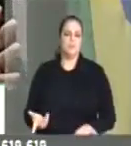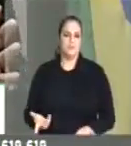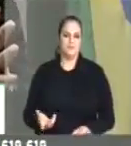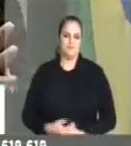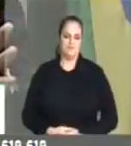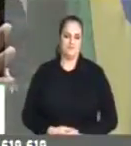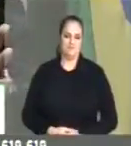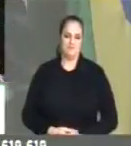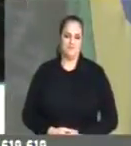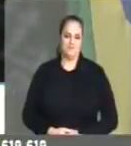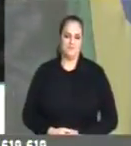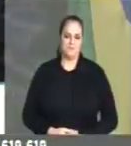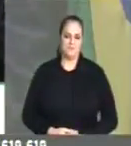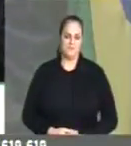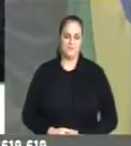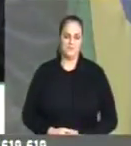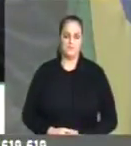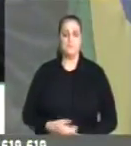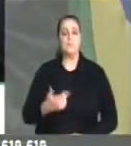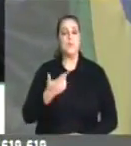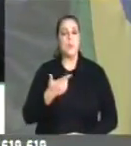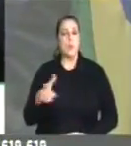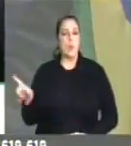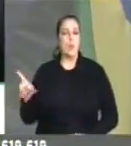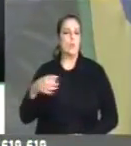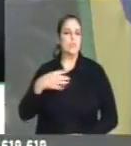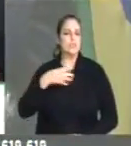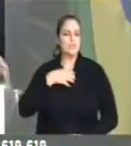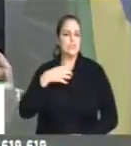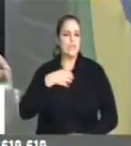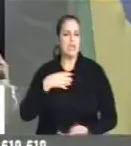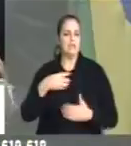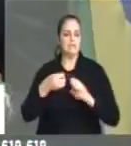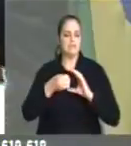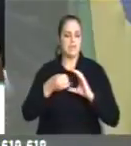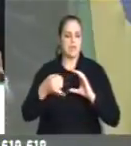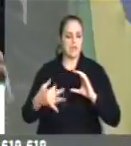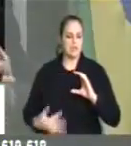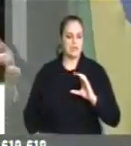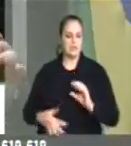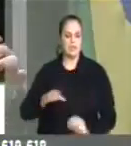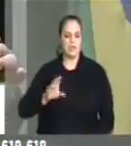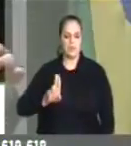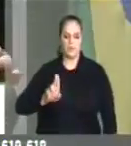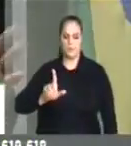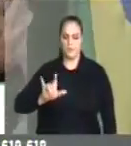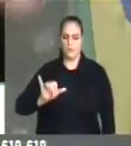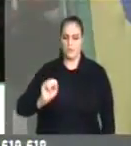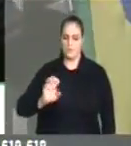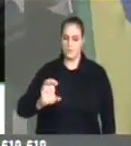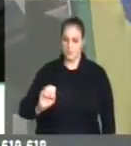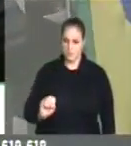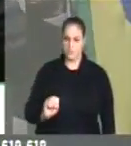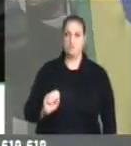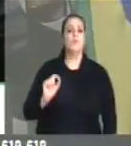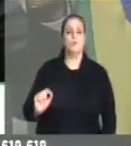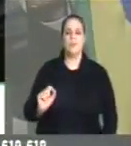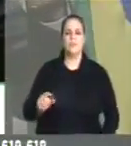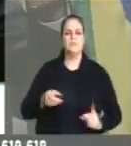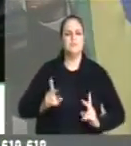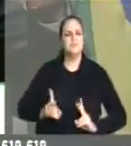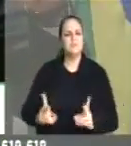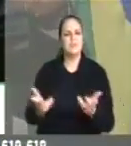tolerasse. Outra característica, Lu, do velho Ulisses era a igualdade.